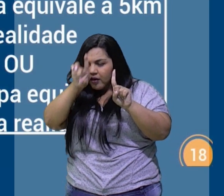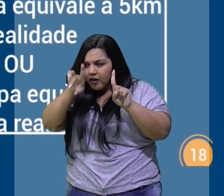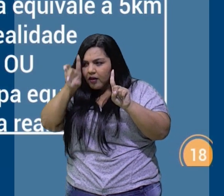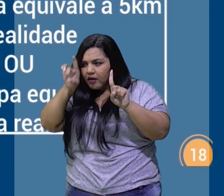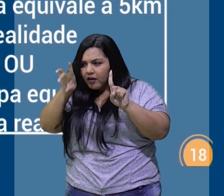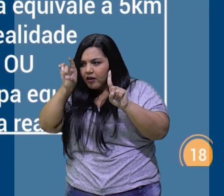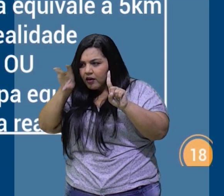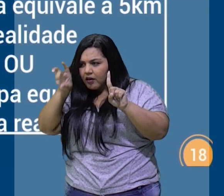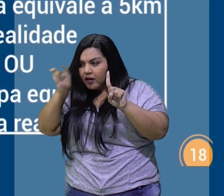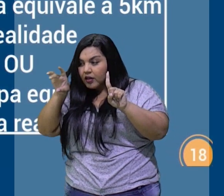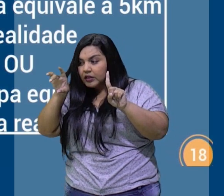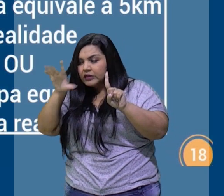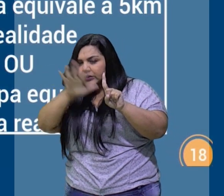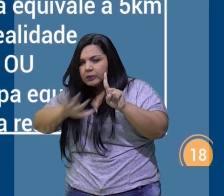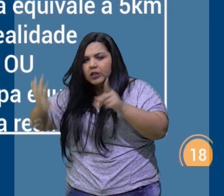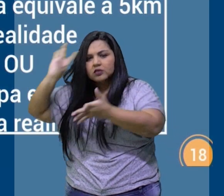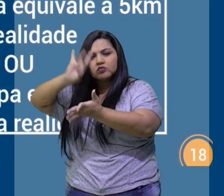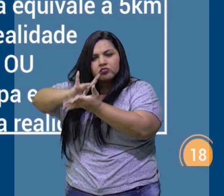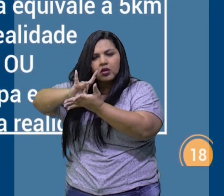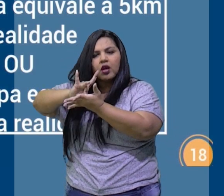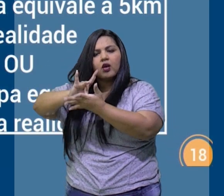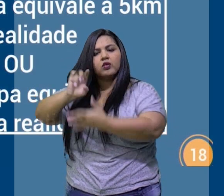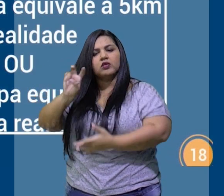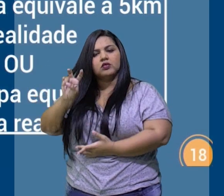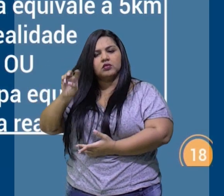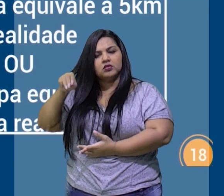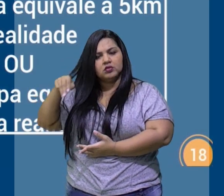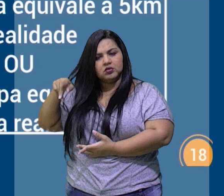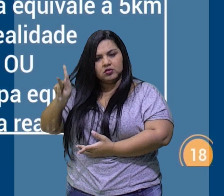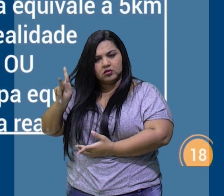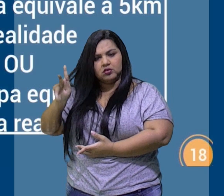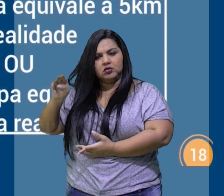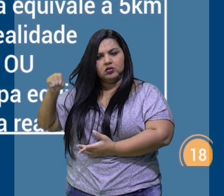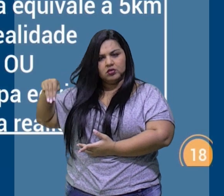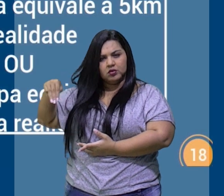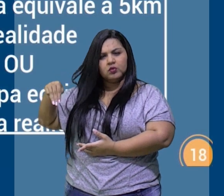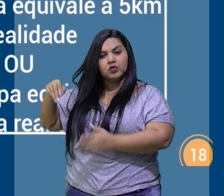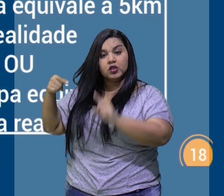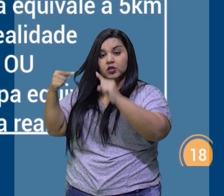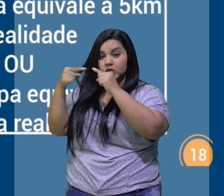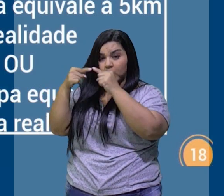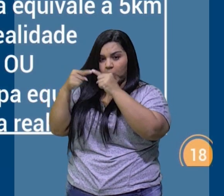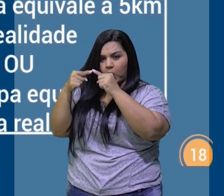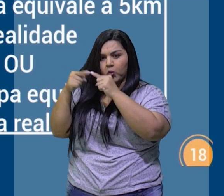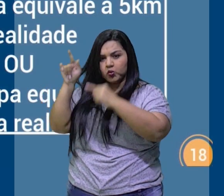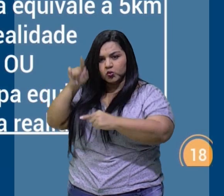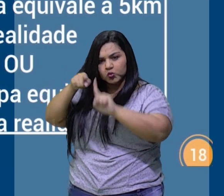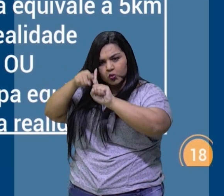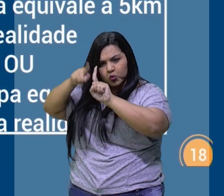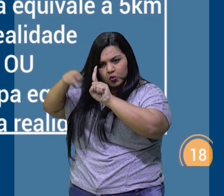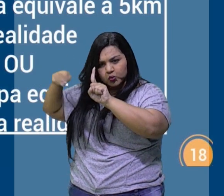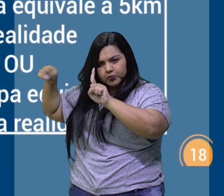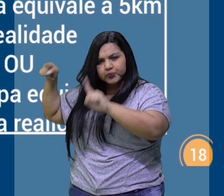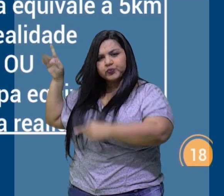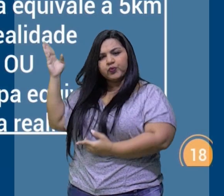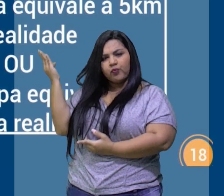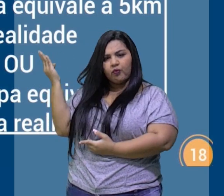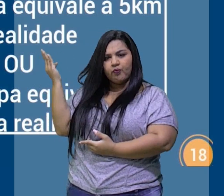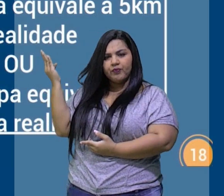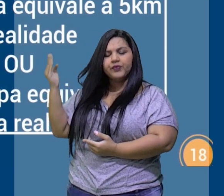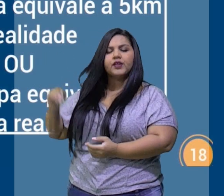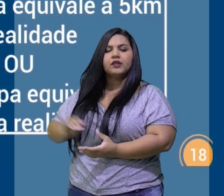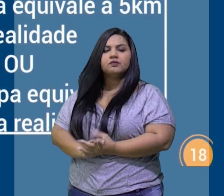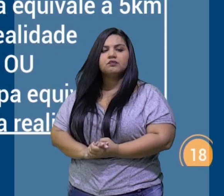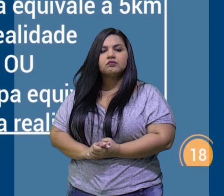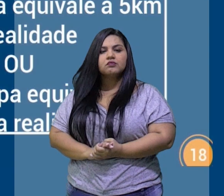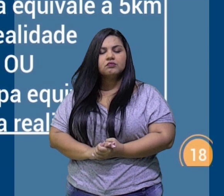de 5 quilômetros, né? De acordo com essa escala gráfica que a gente está vendo aí na TV. Aí nós temos também,